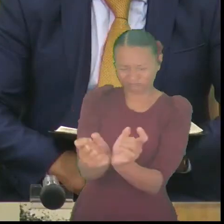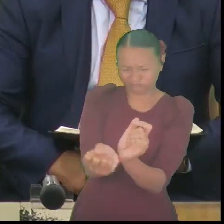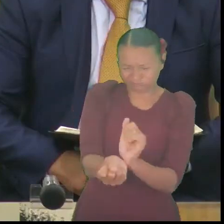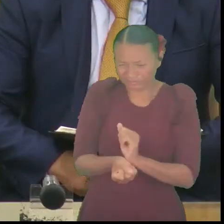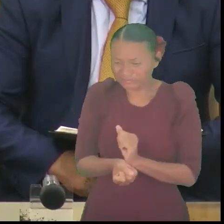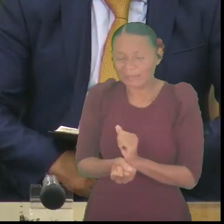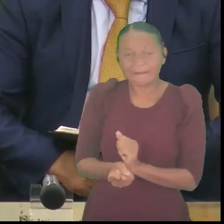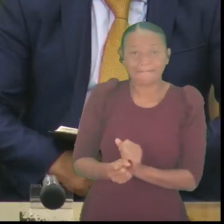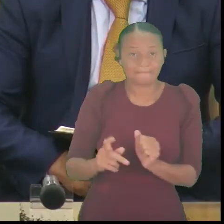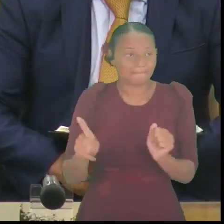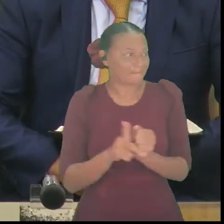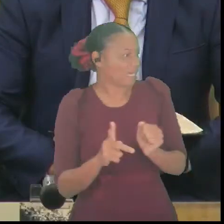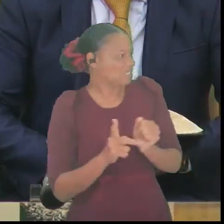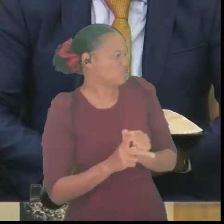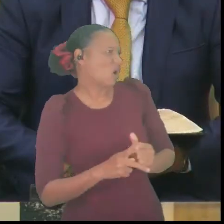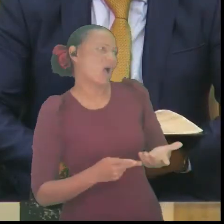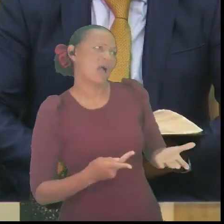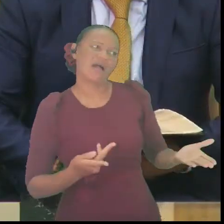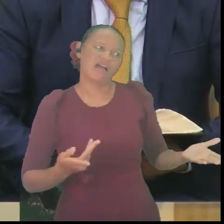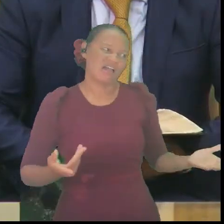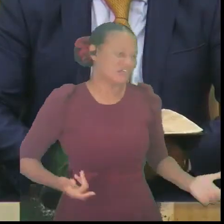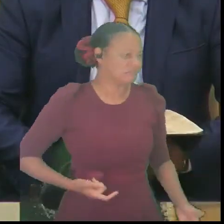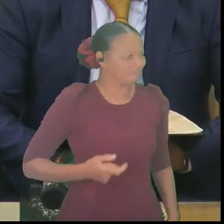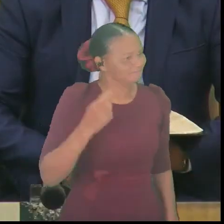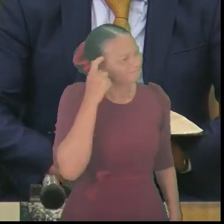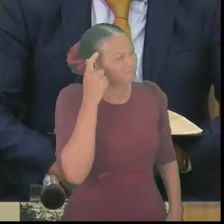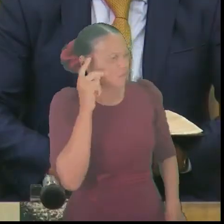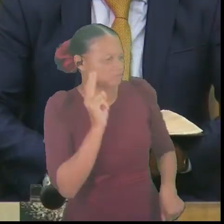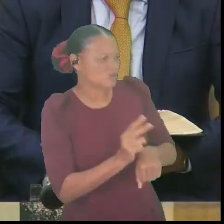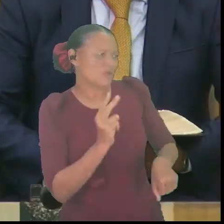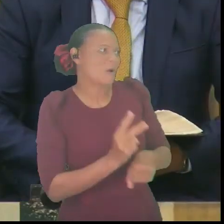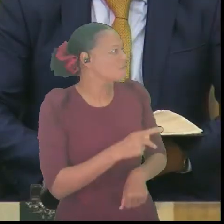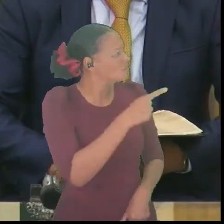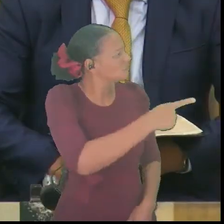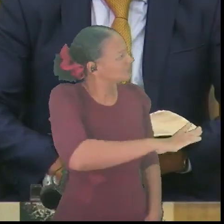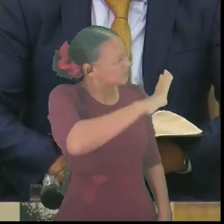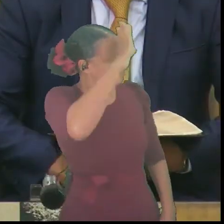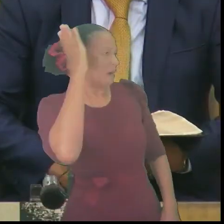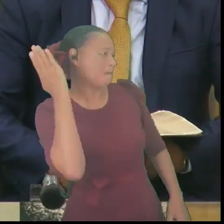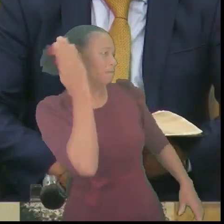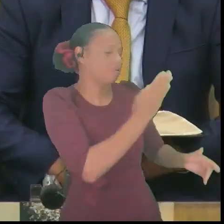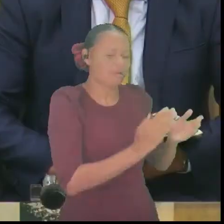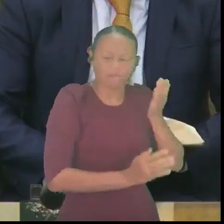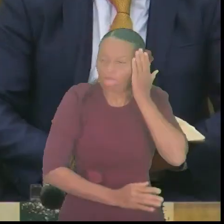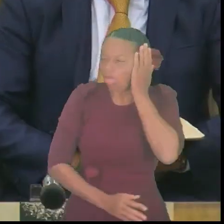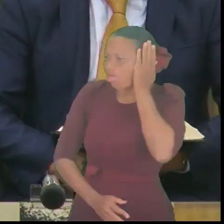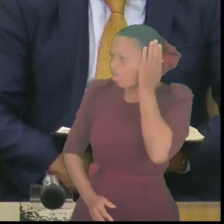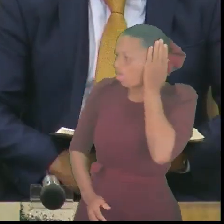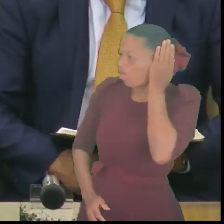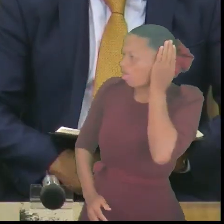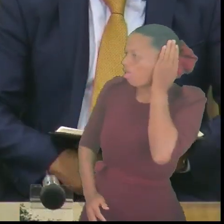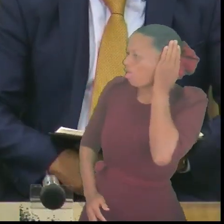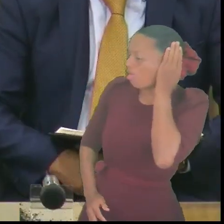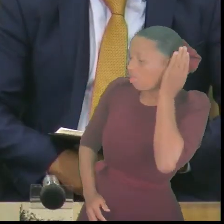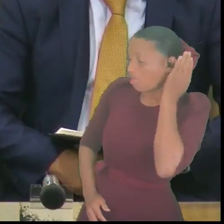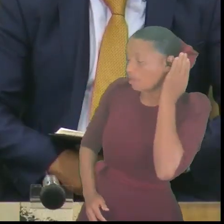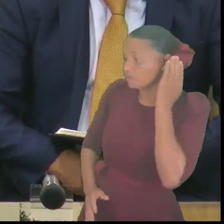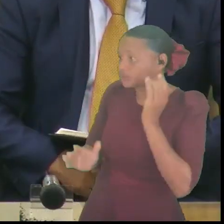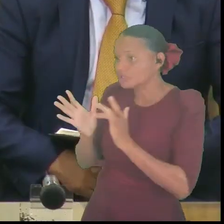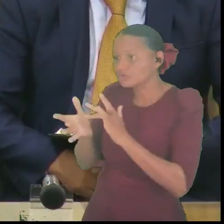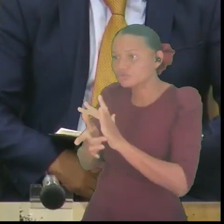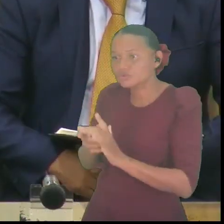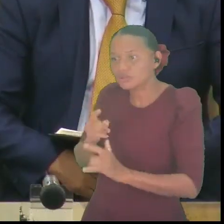ali livrar a vida de Jesus na sua mentalidade, cortou a orelha de Malco. Jesus o repreendeu dizendo: guarda a espada, porque